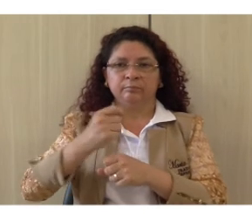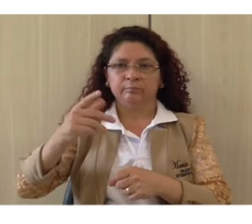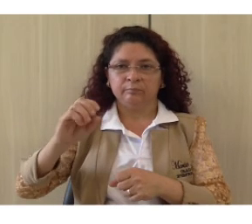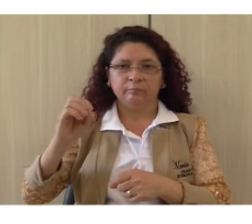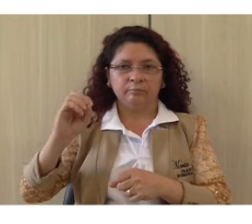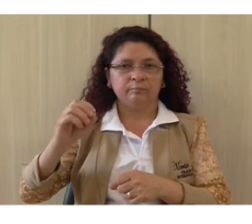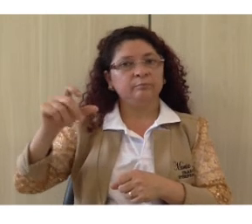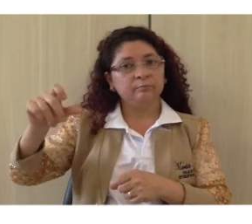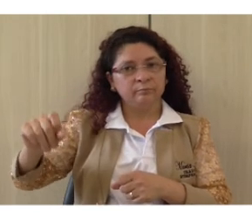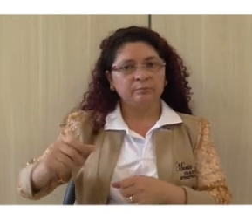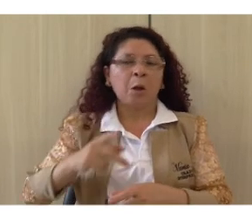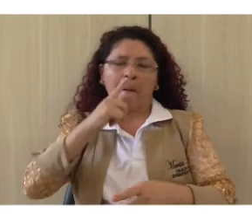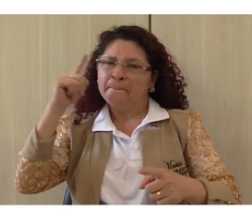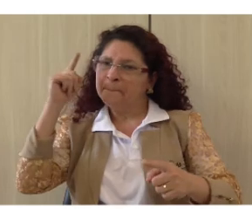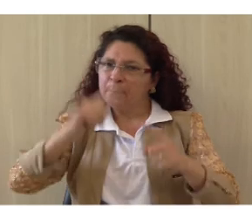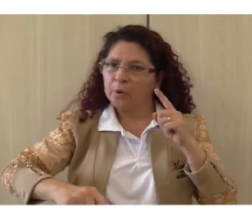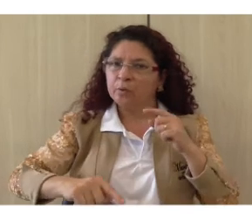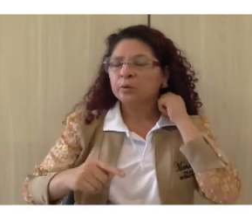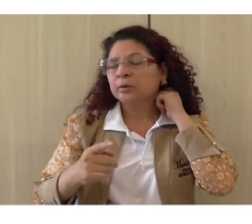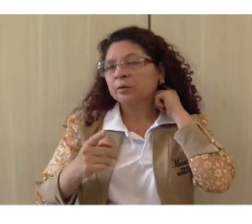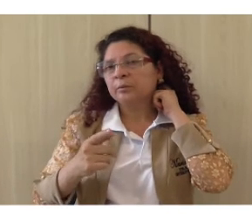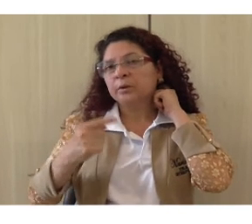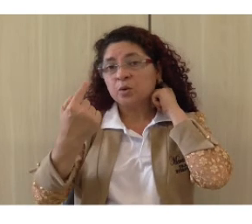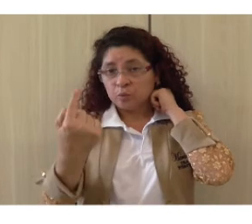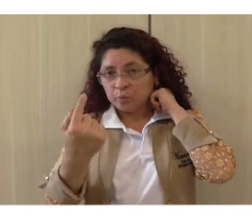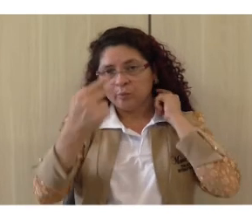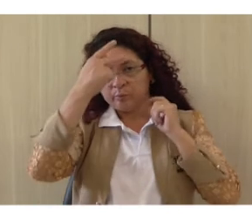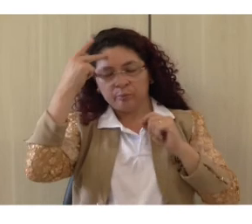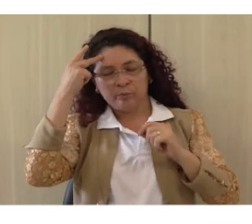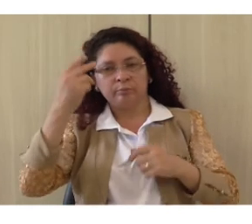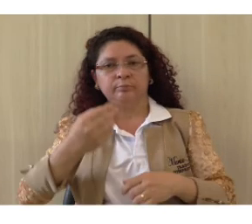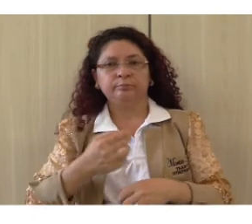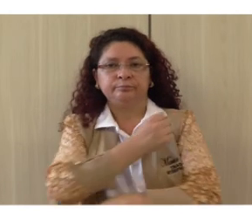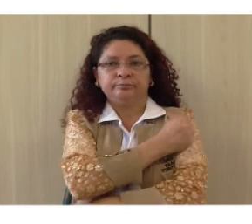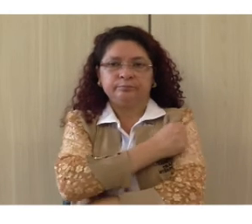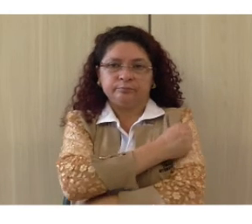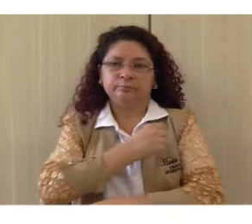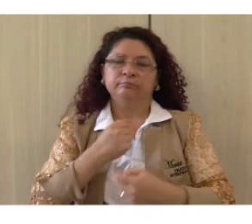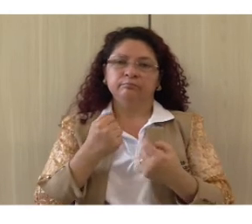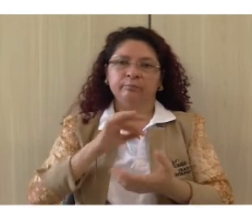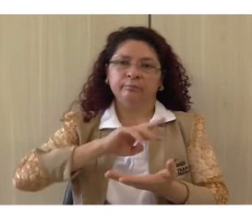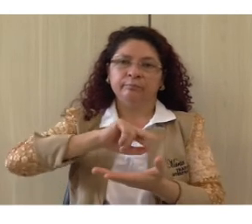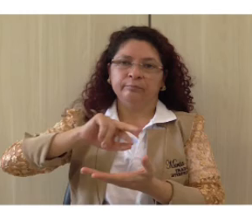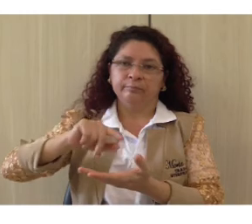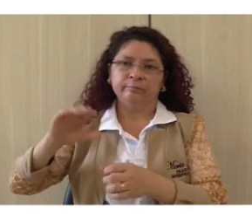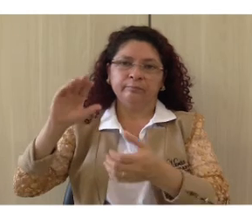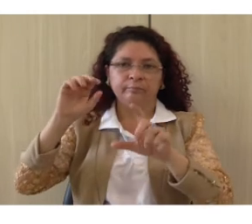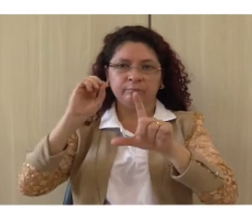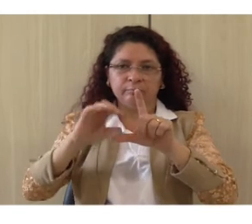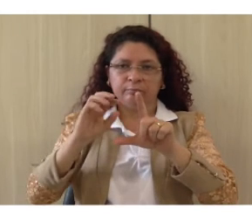é proibido que uma mesma pessoa ocupe na condição de estudante simultaneamente no curso de